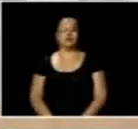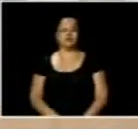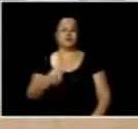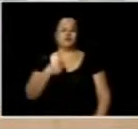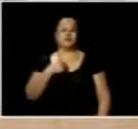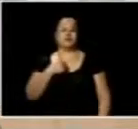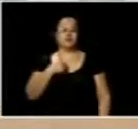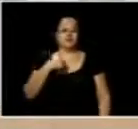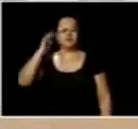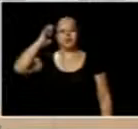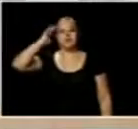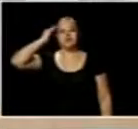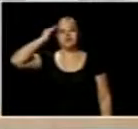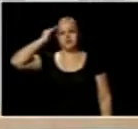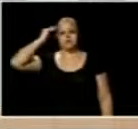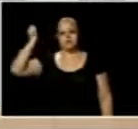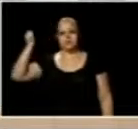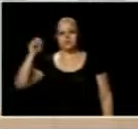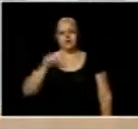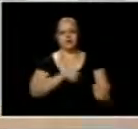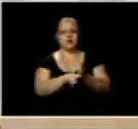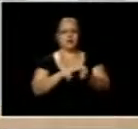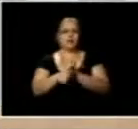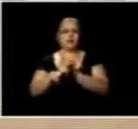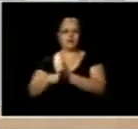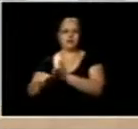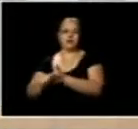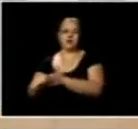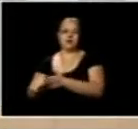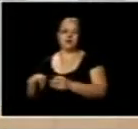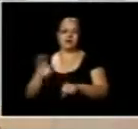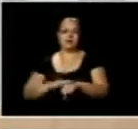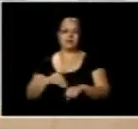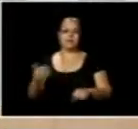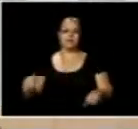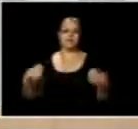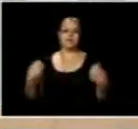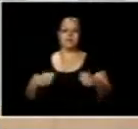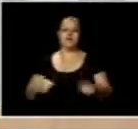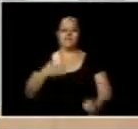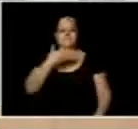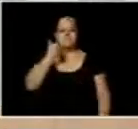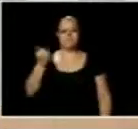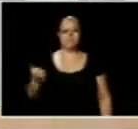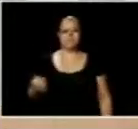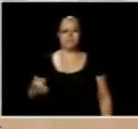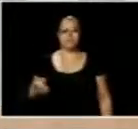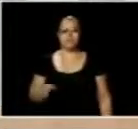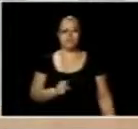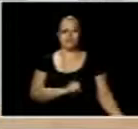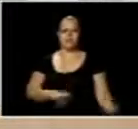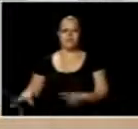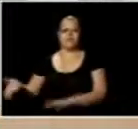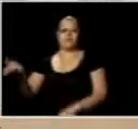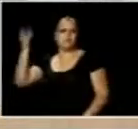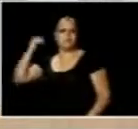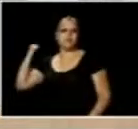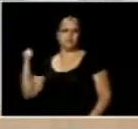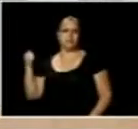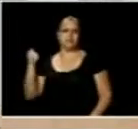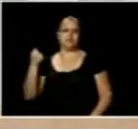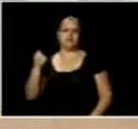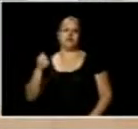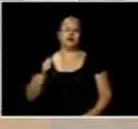lá, mas não está conseguindo dar conta. É por isso que na semana passada nós também encaminhamos uma sugestão ao prefeito